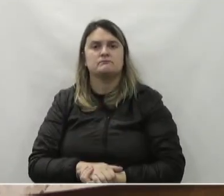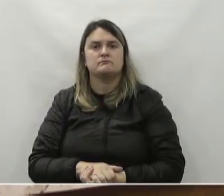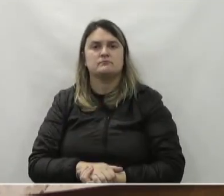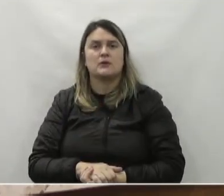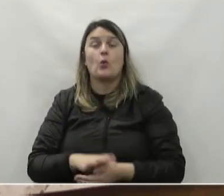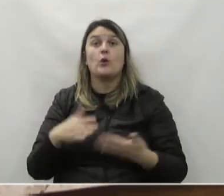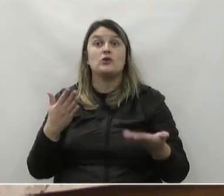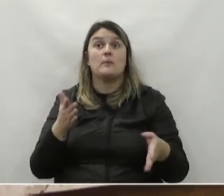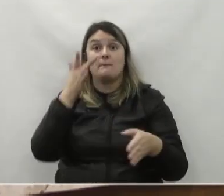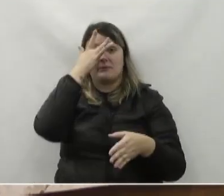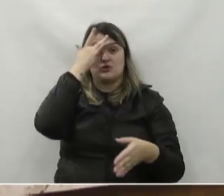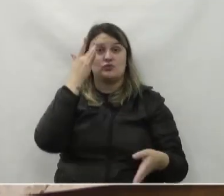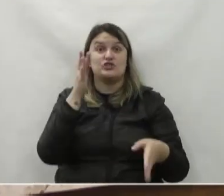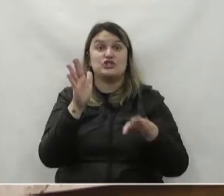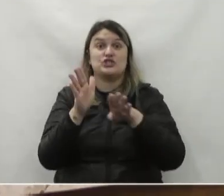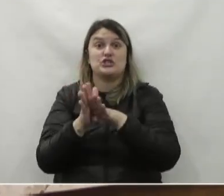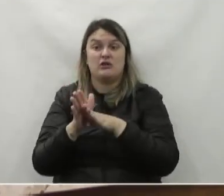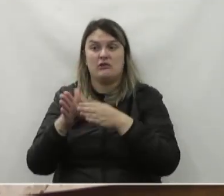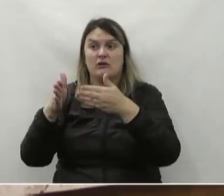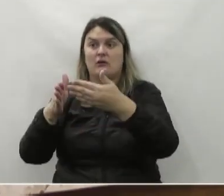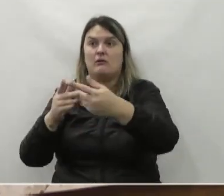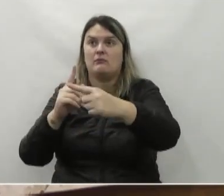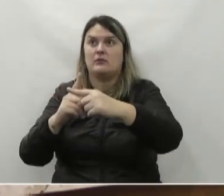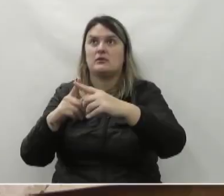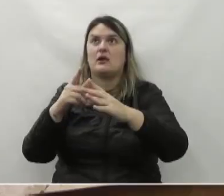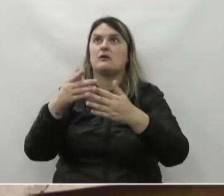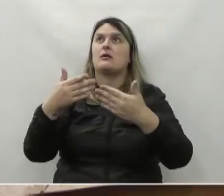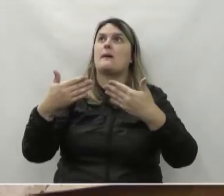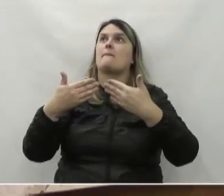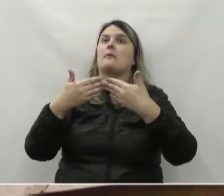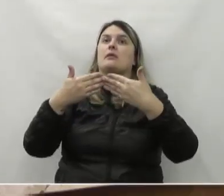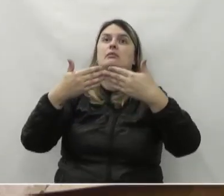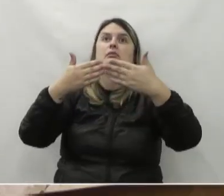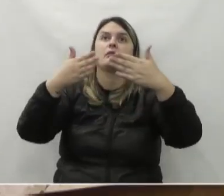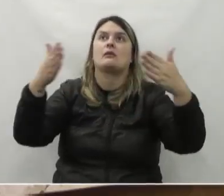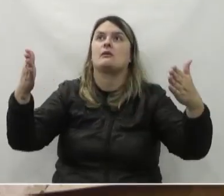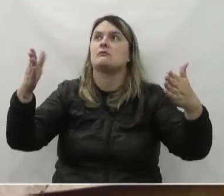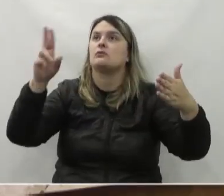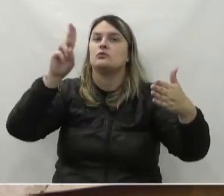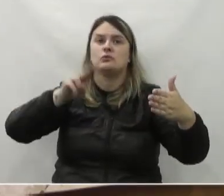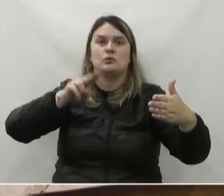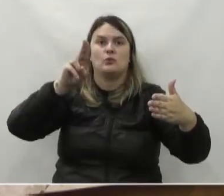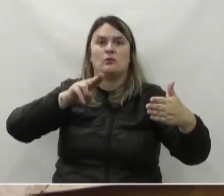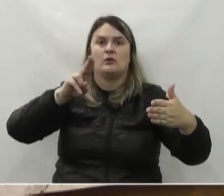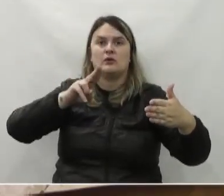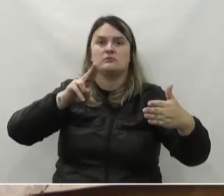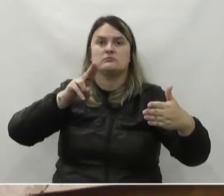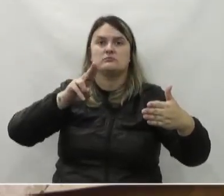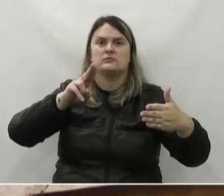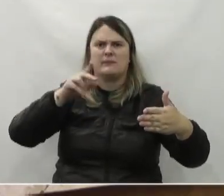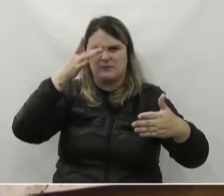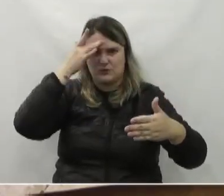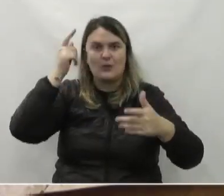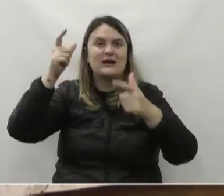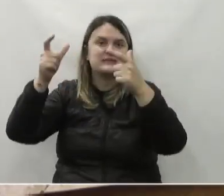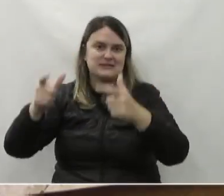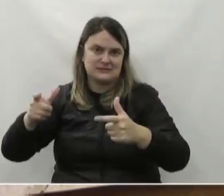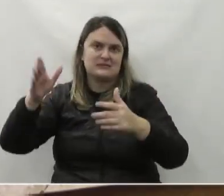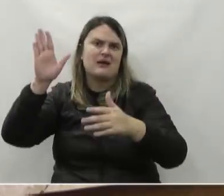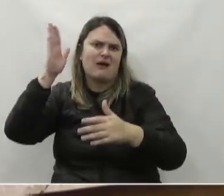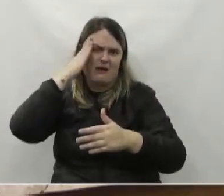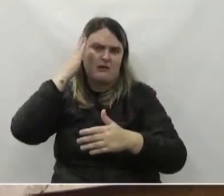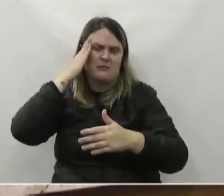entrada. Poxa, nunca se teve um portal ali de entrada dizendo que... Todo mundo sabe que é um cemitério,